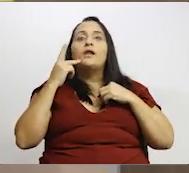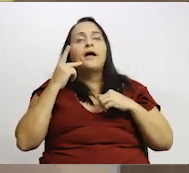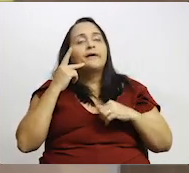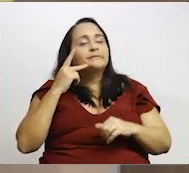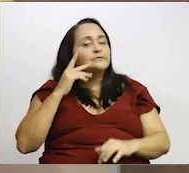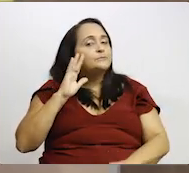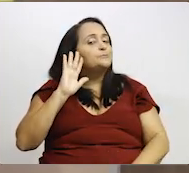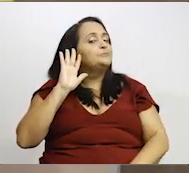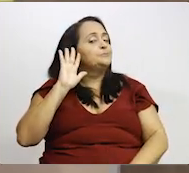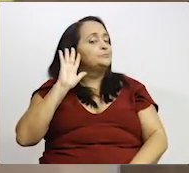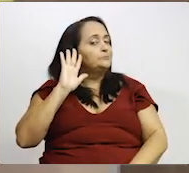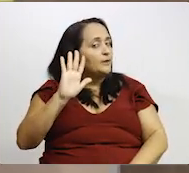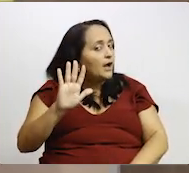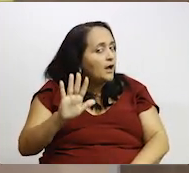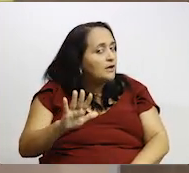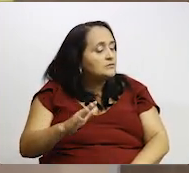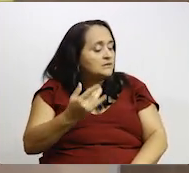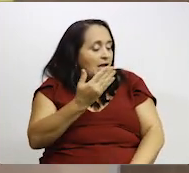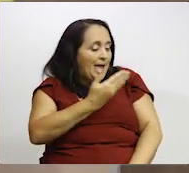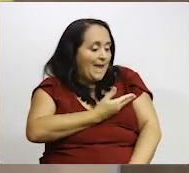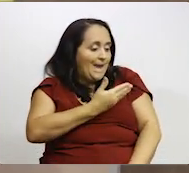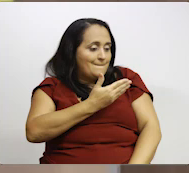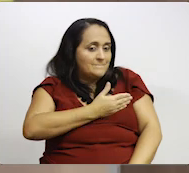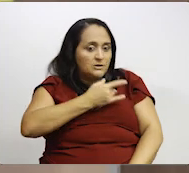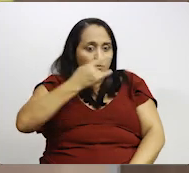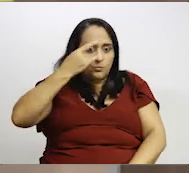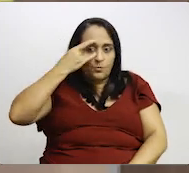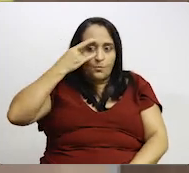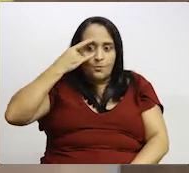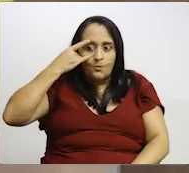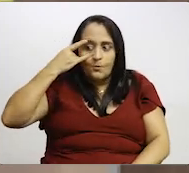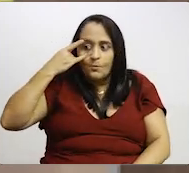amigos gulosos com certeza vão querer um